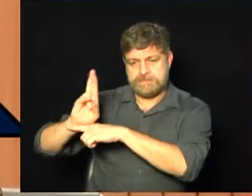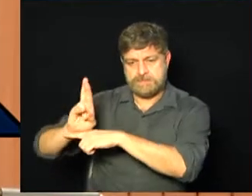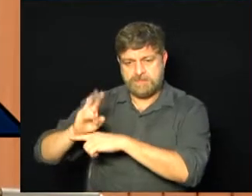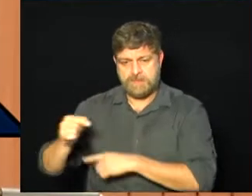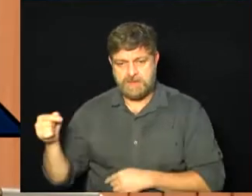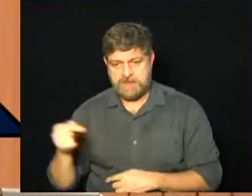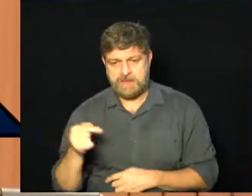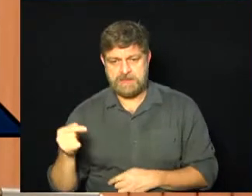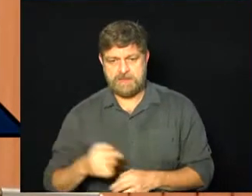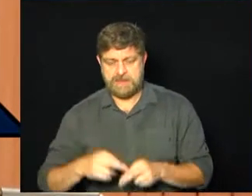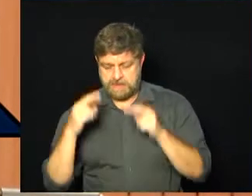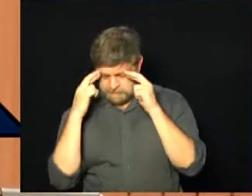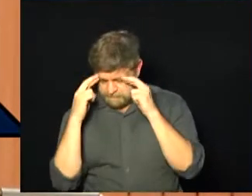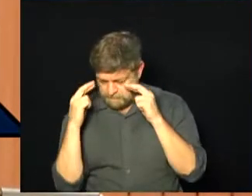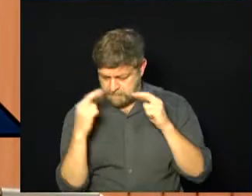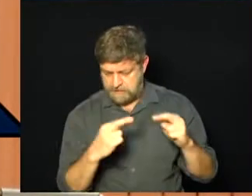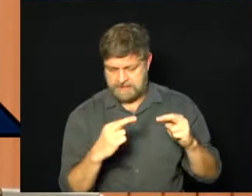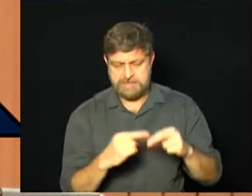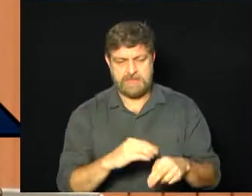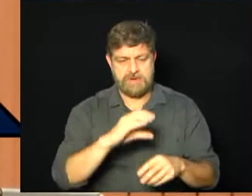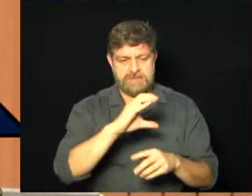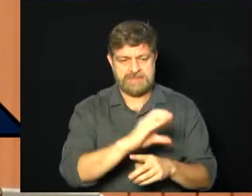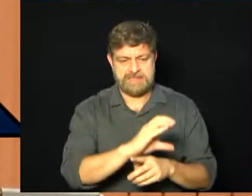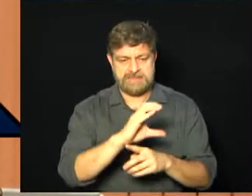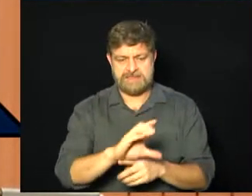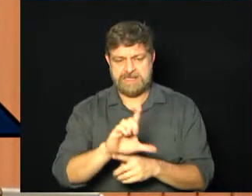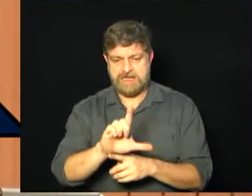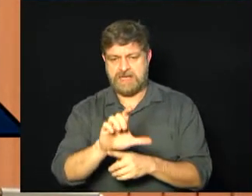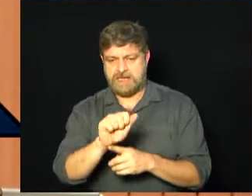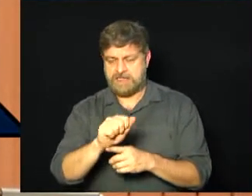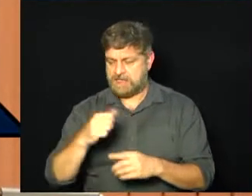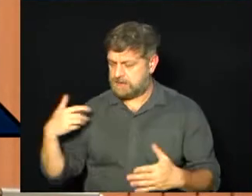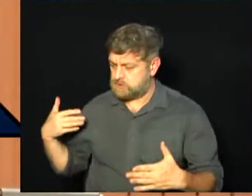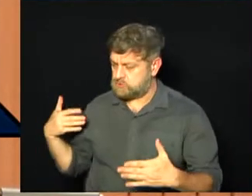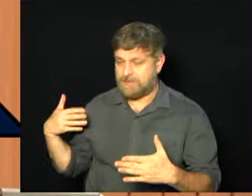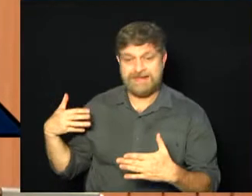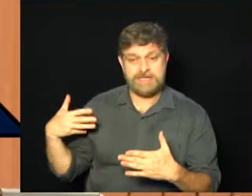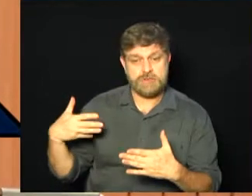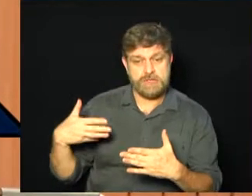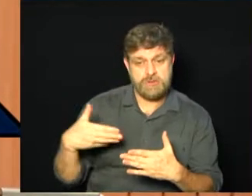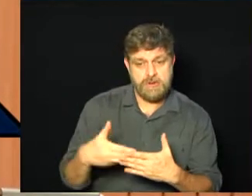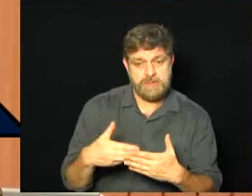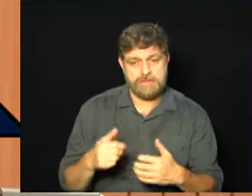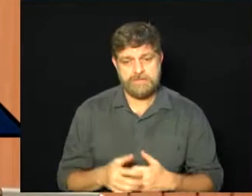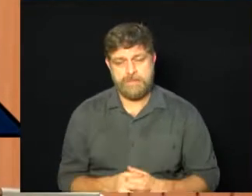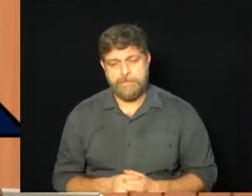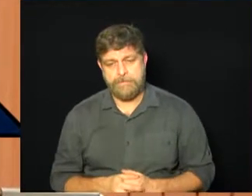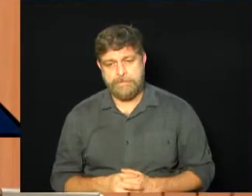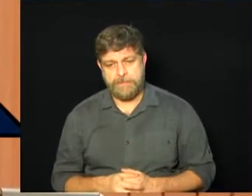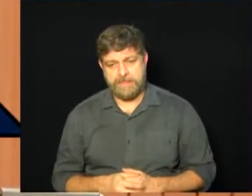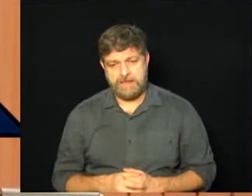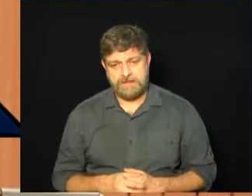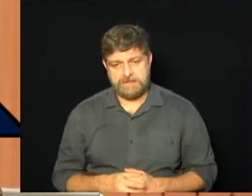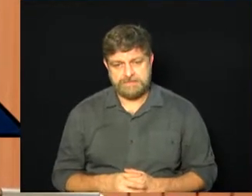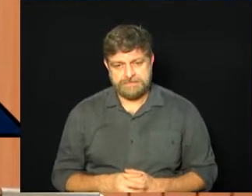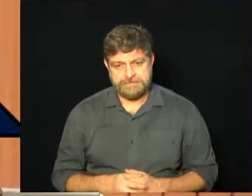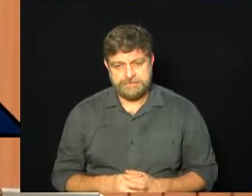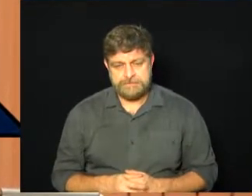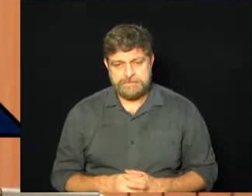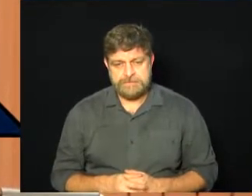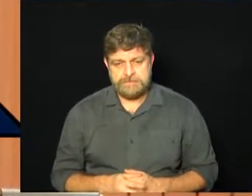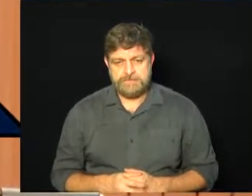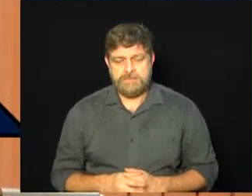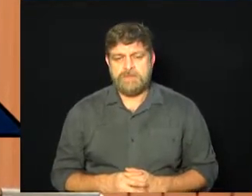alcançado pelo CCLA na sua trajetória. Em outros foram... Eu vou